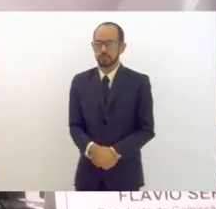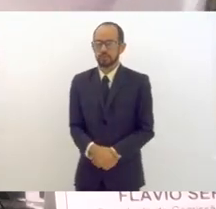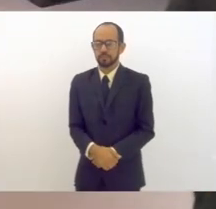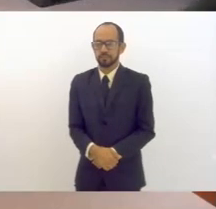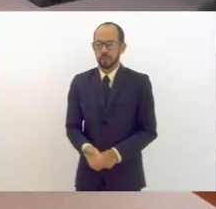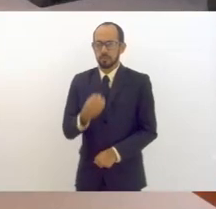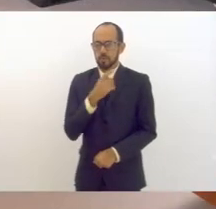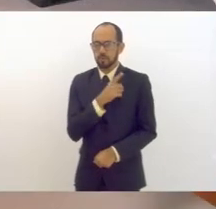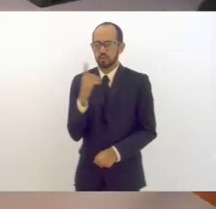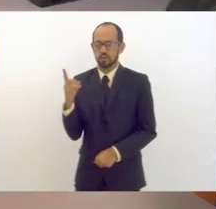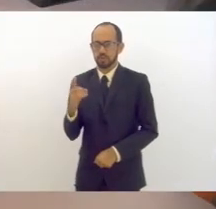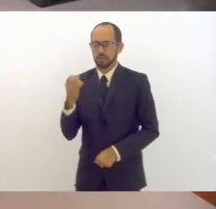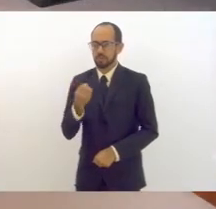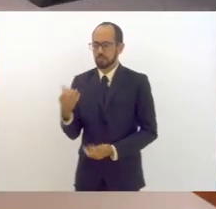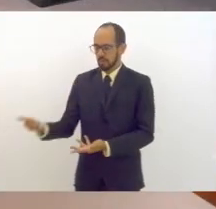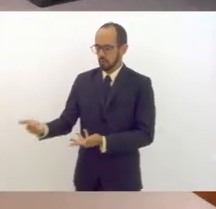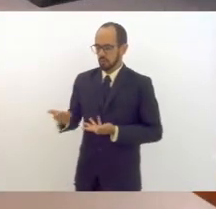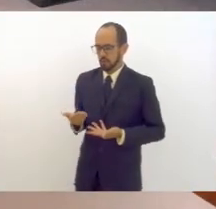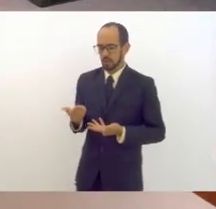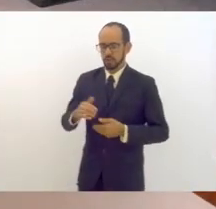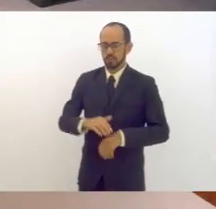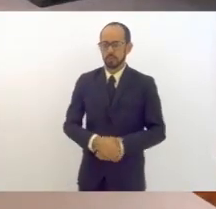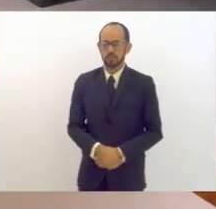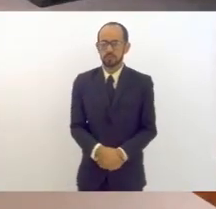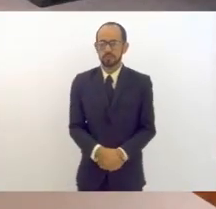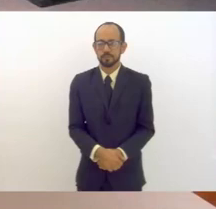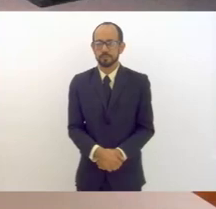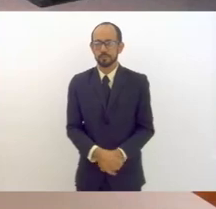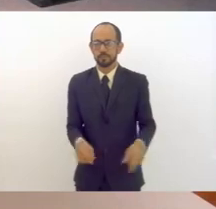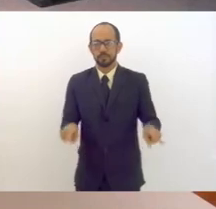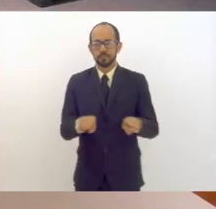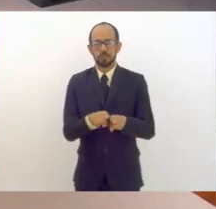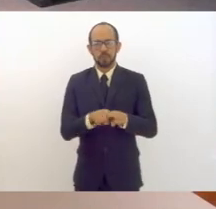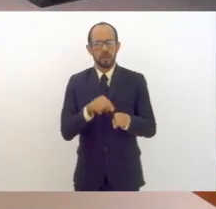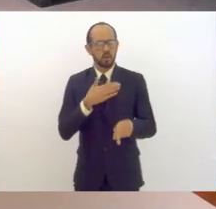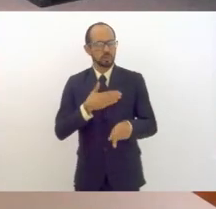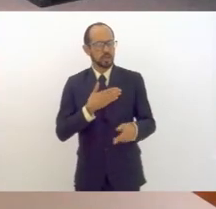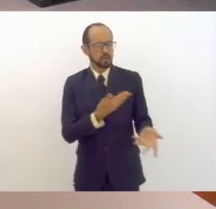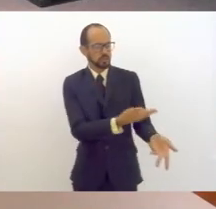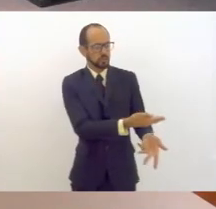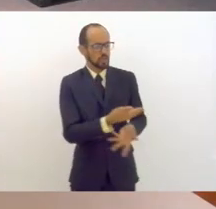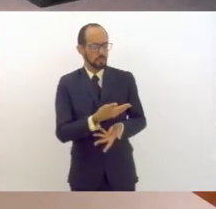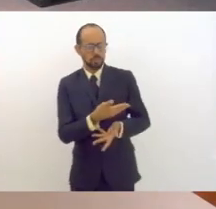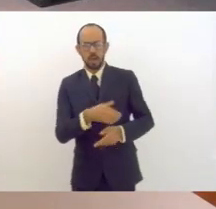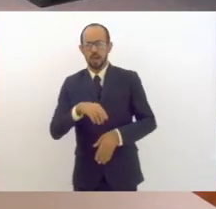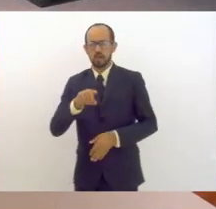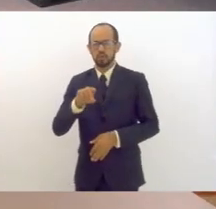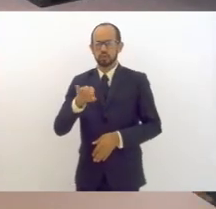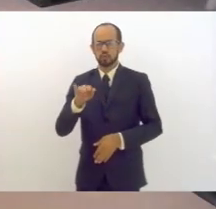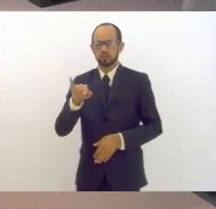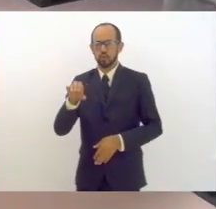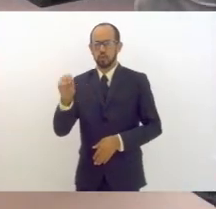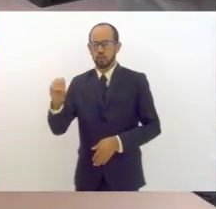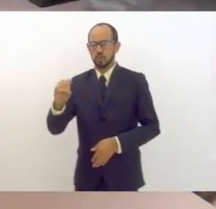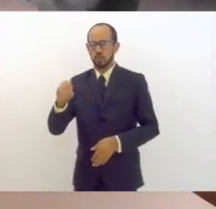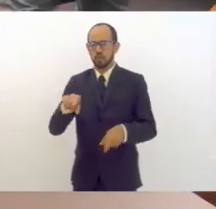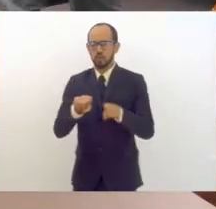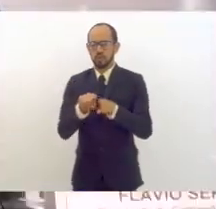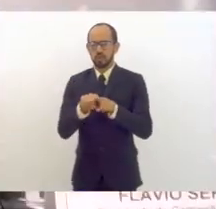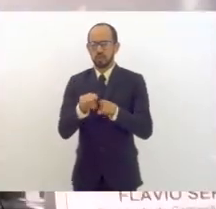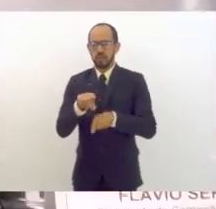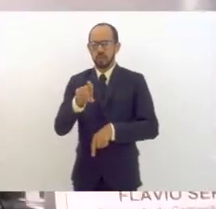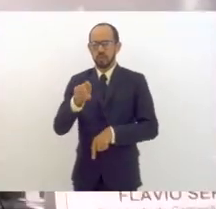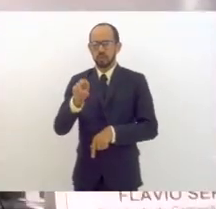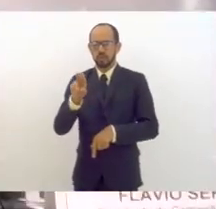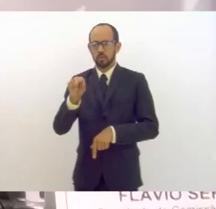Bom dia, bem-vindo, Defensoria Pública. Gostaria de chamar também o Diogo e a Duda, do Sindicato